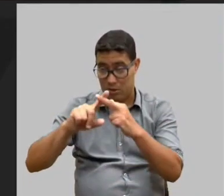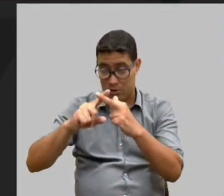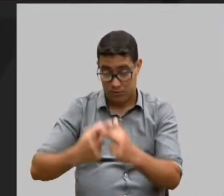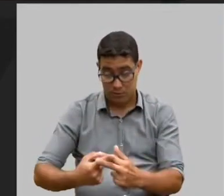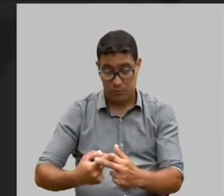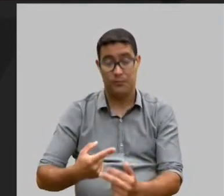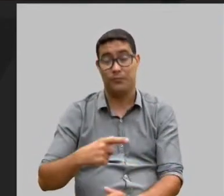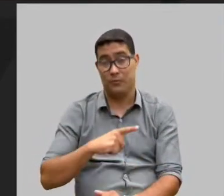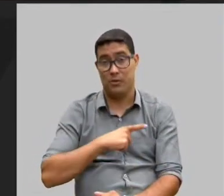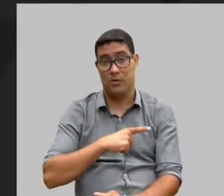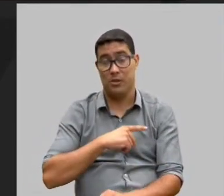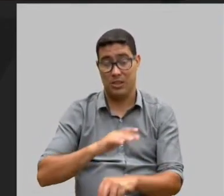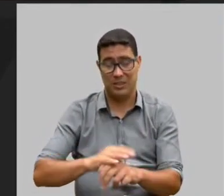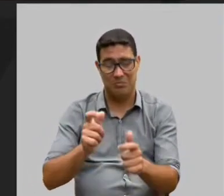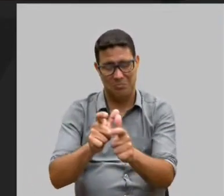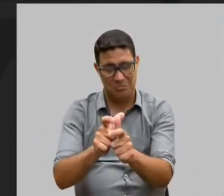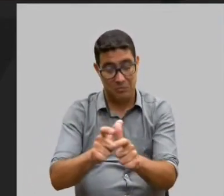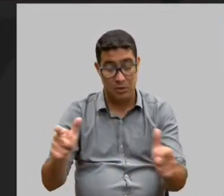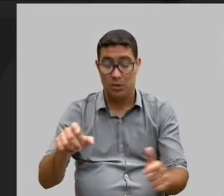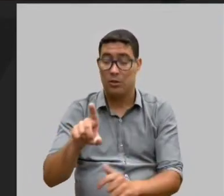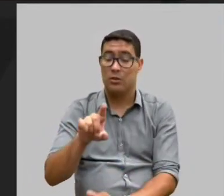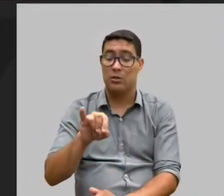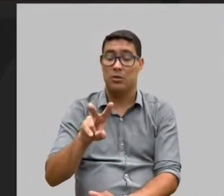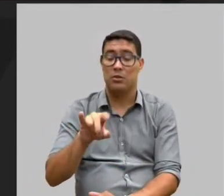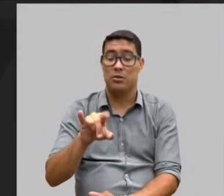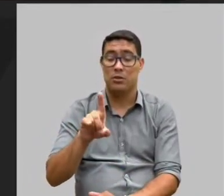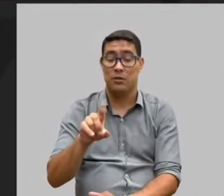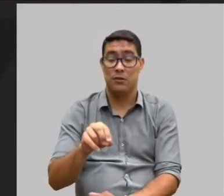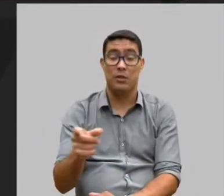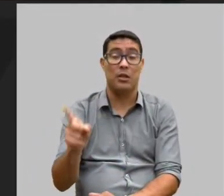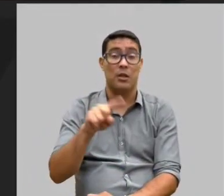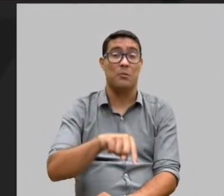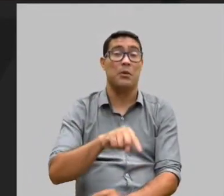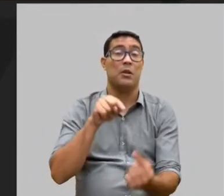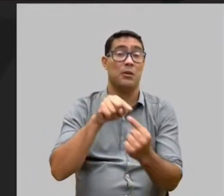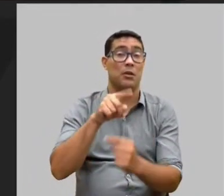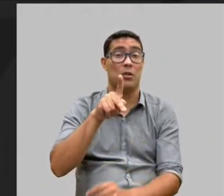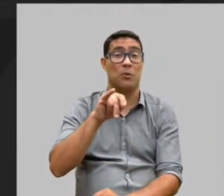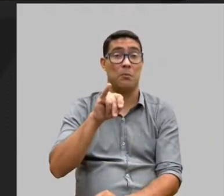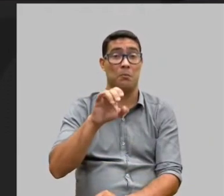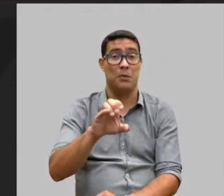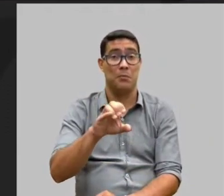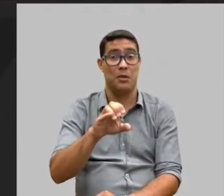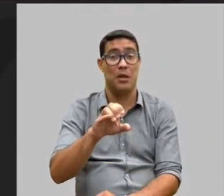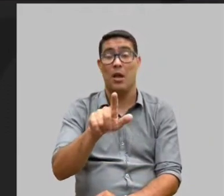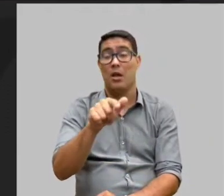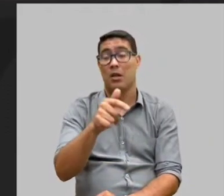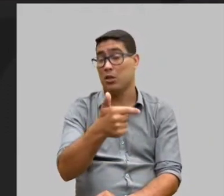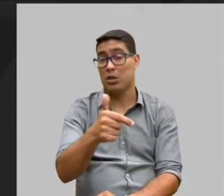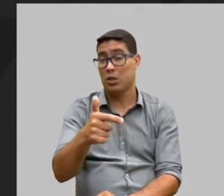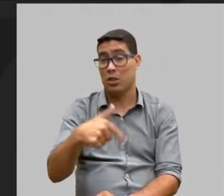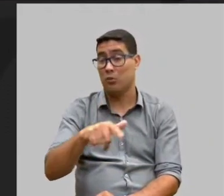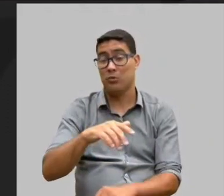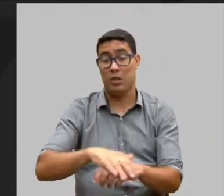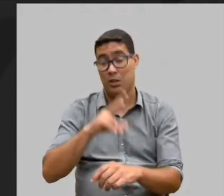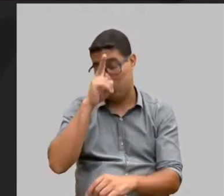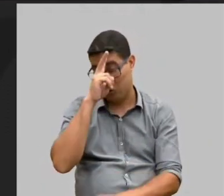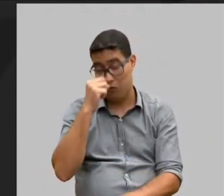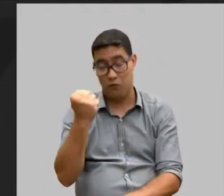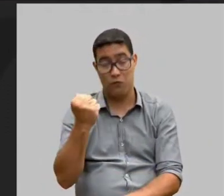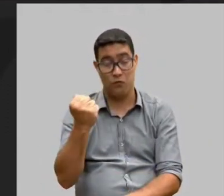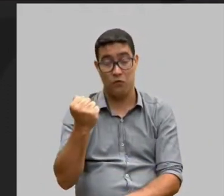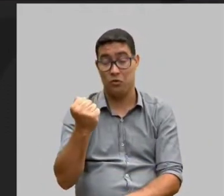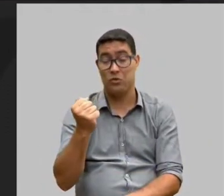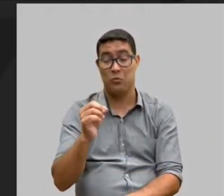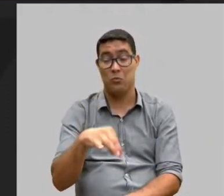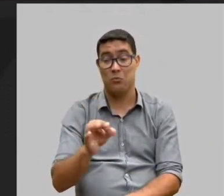é a maior dívida mas em termos em relação ao PIB em relação à receita corrente líquida ela não tem tanto peso t que consegue pagar sem